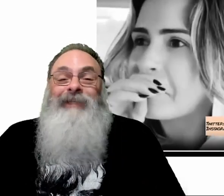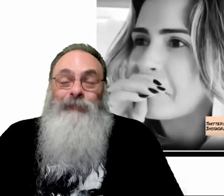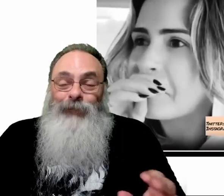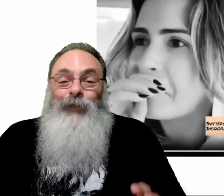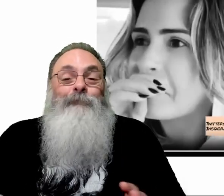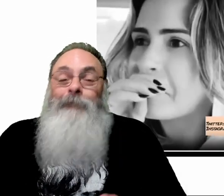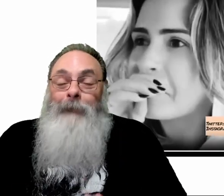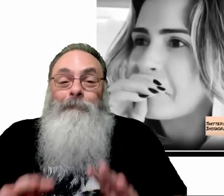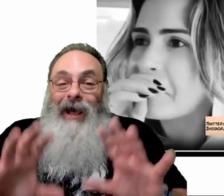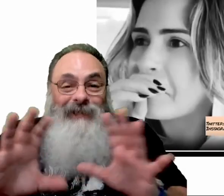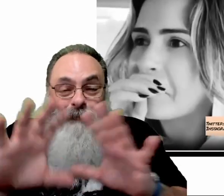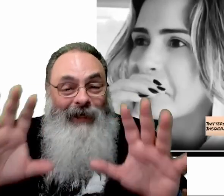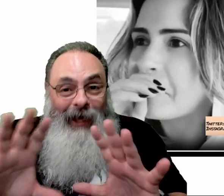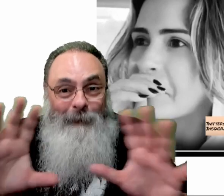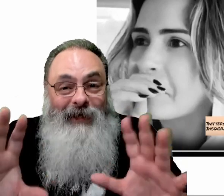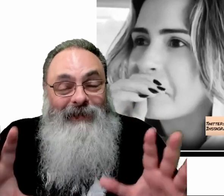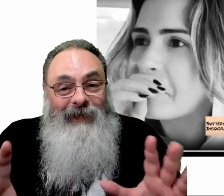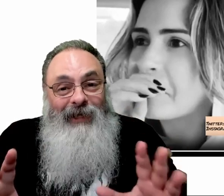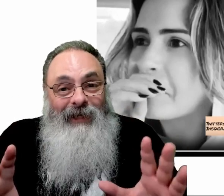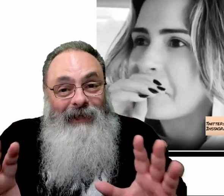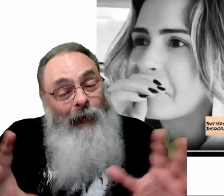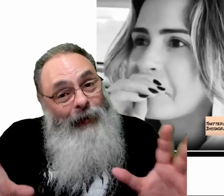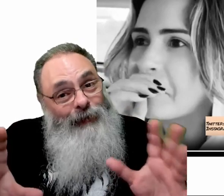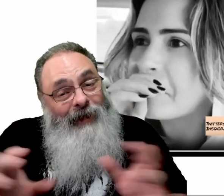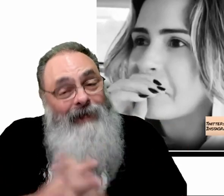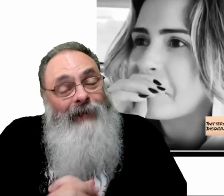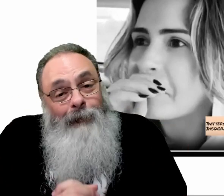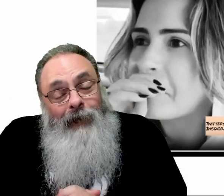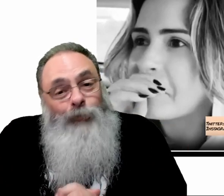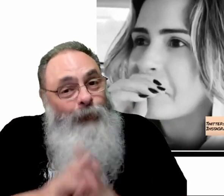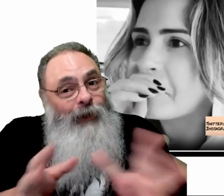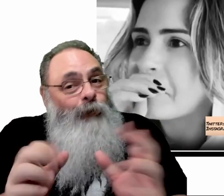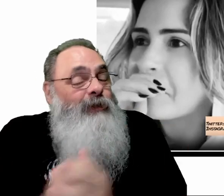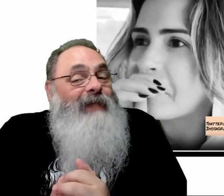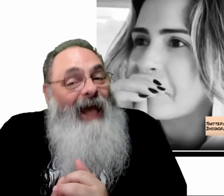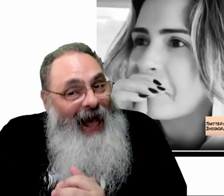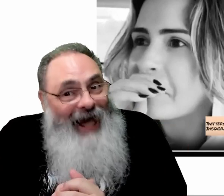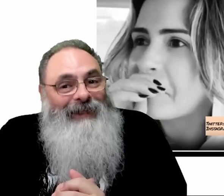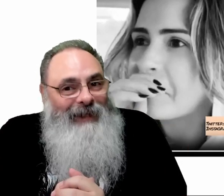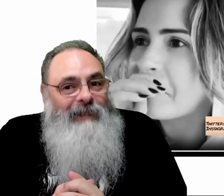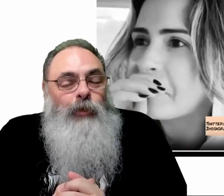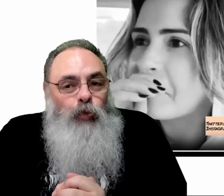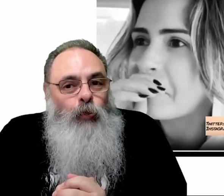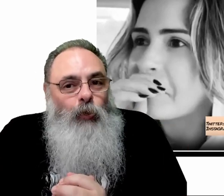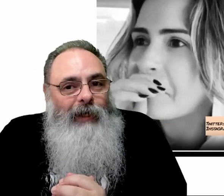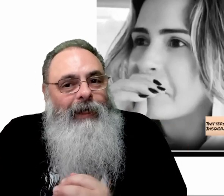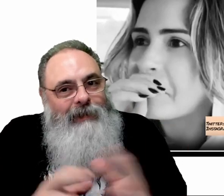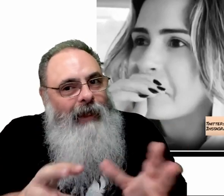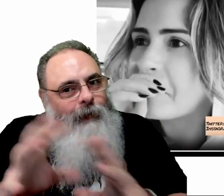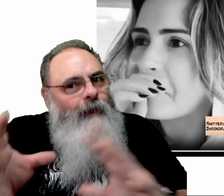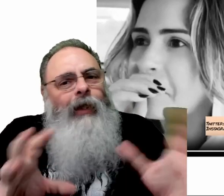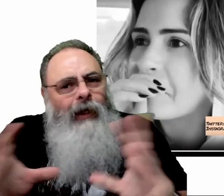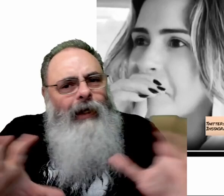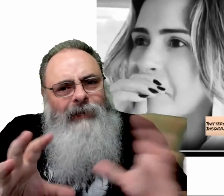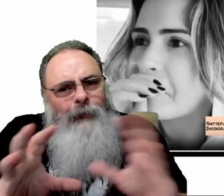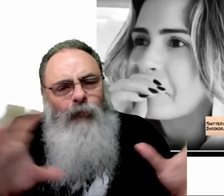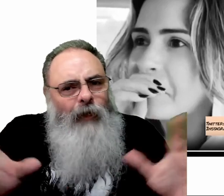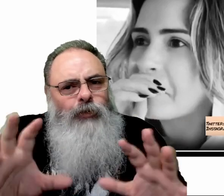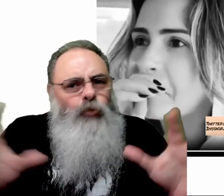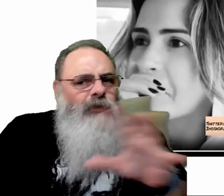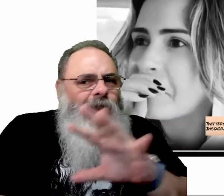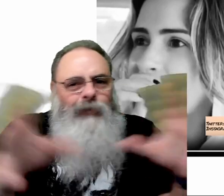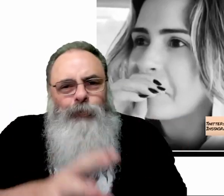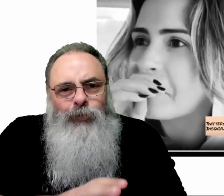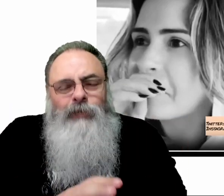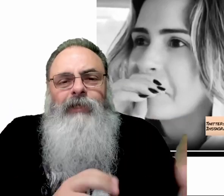esse pessoal nem passa pela cabeça dele aqui olha só quem sabe a sua opinião não está errada nesse assunto né quem sabe assim